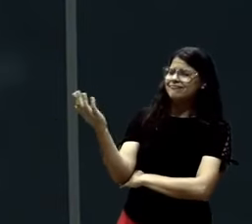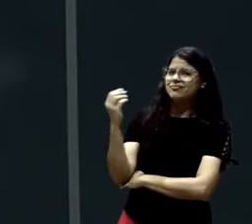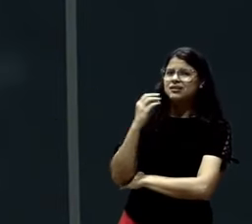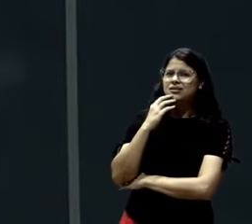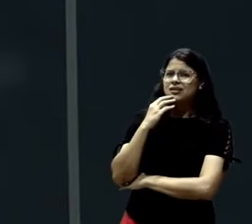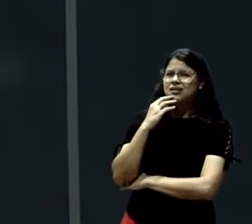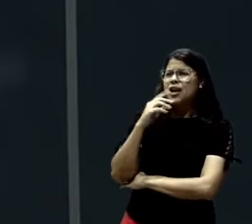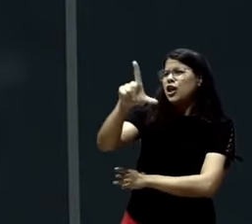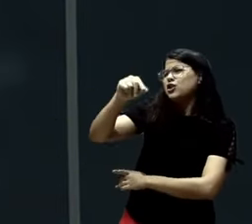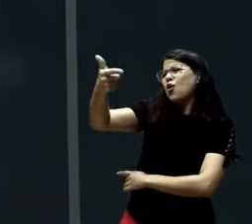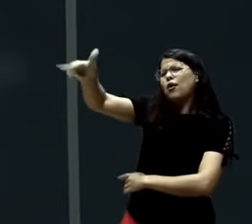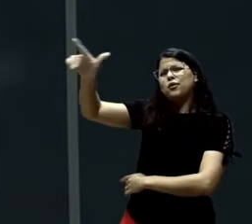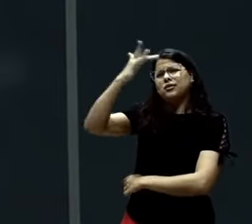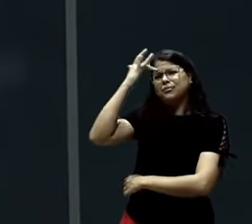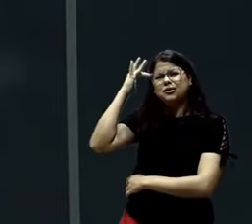envia outro.